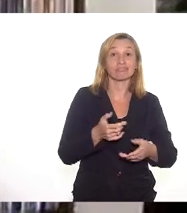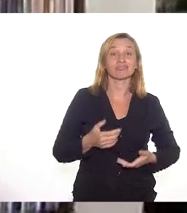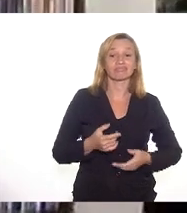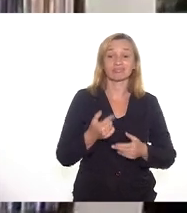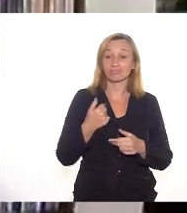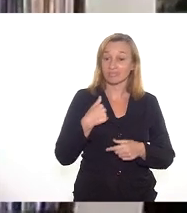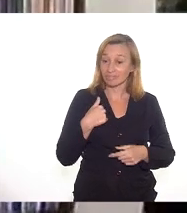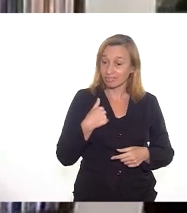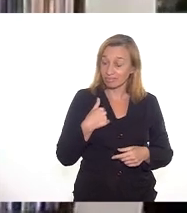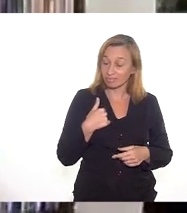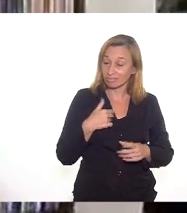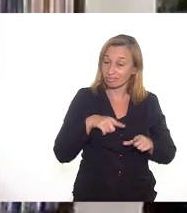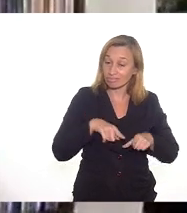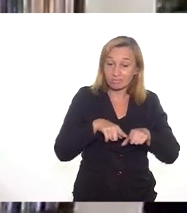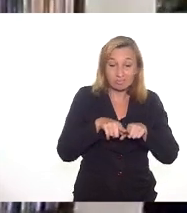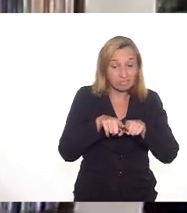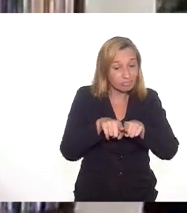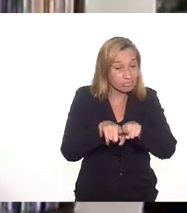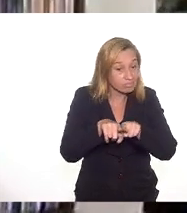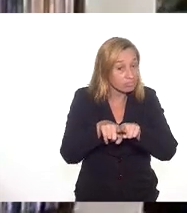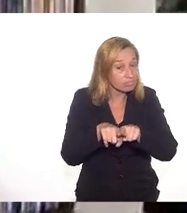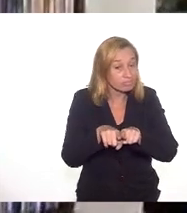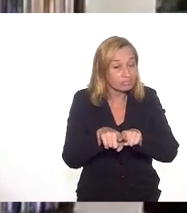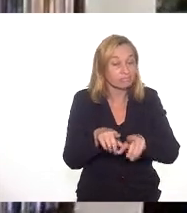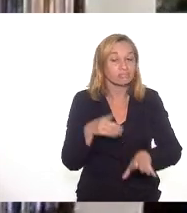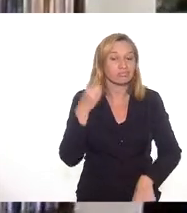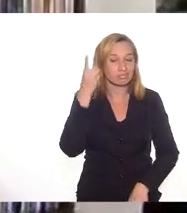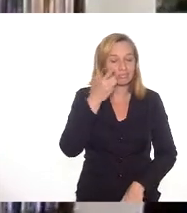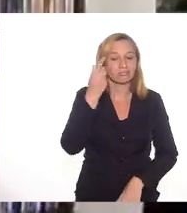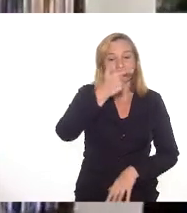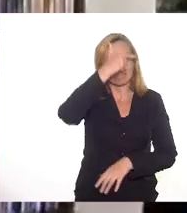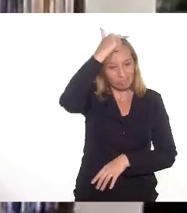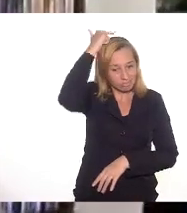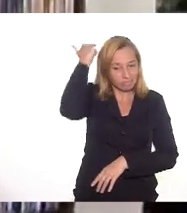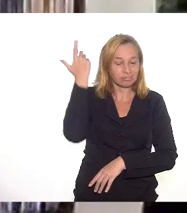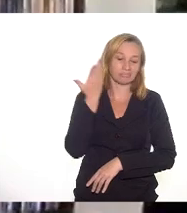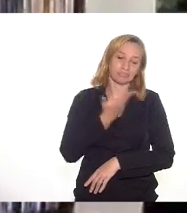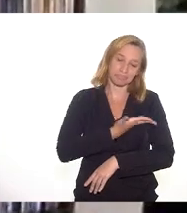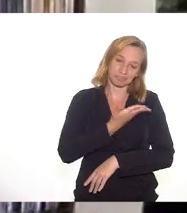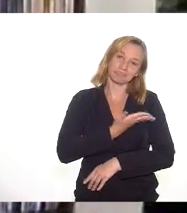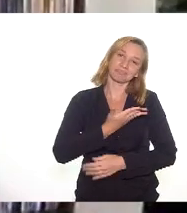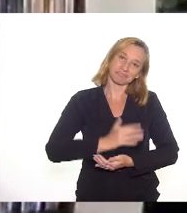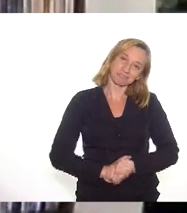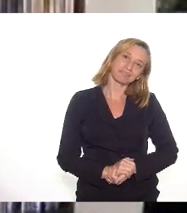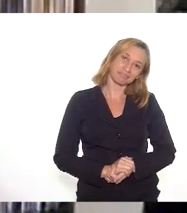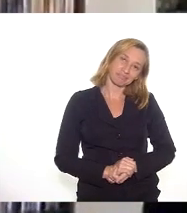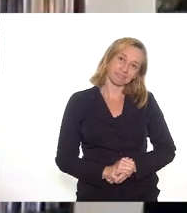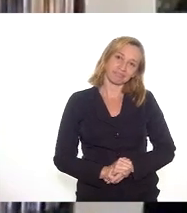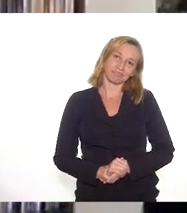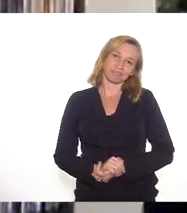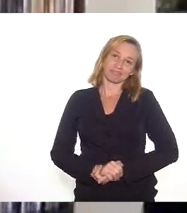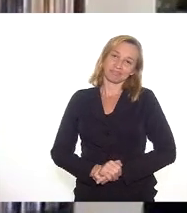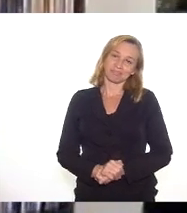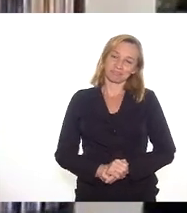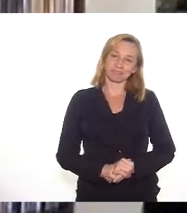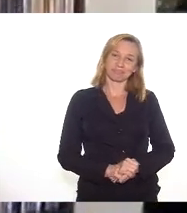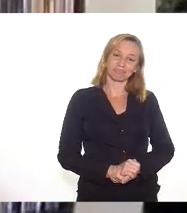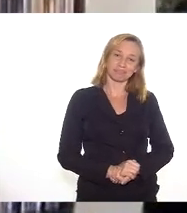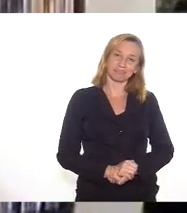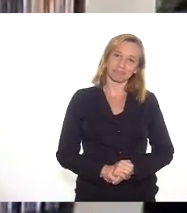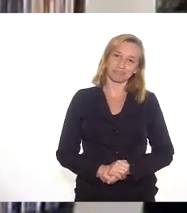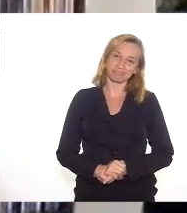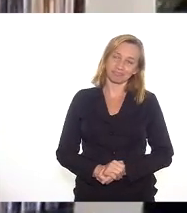mesma toada, né, do nobre companheiro deputado Luiz Paulo Corrêa da Rocha.